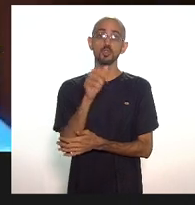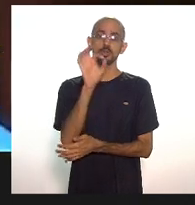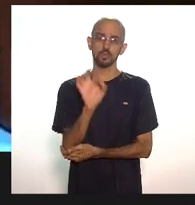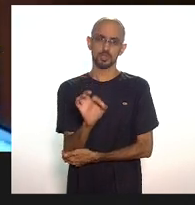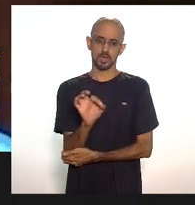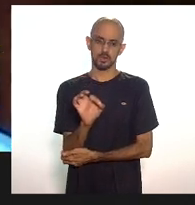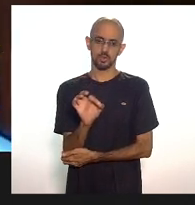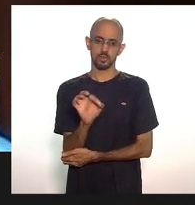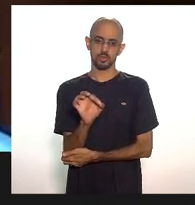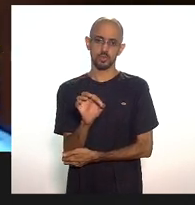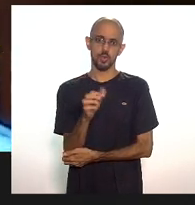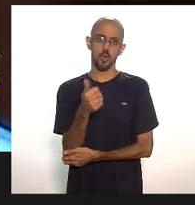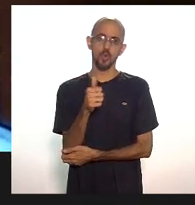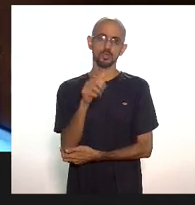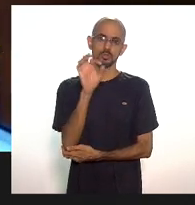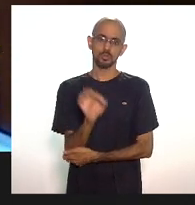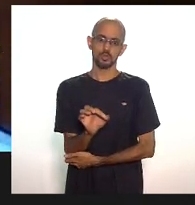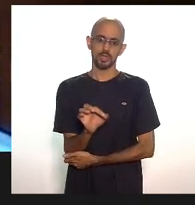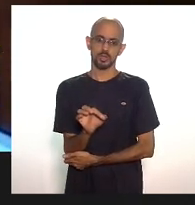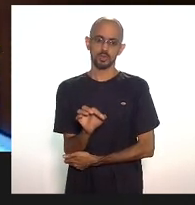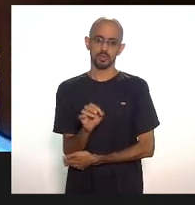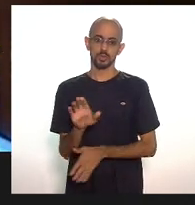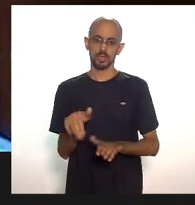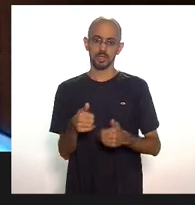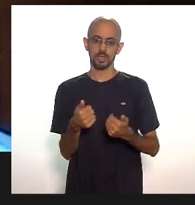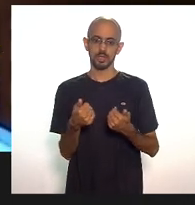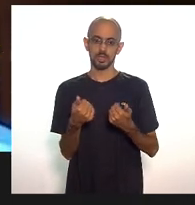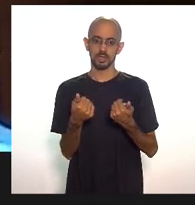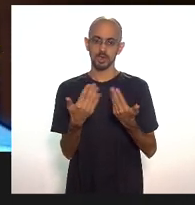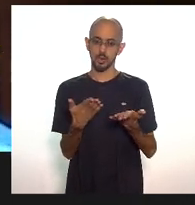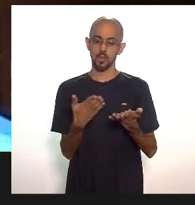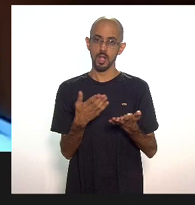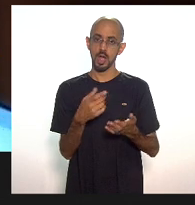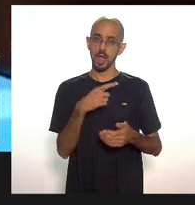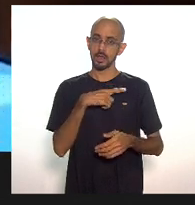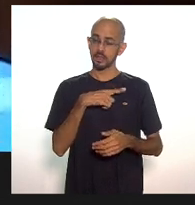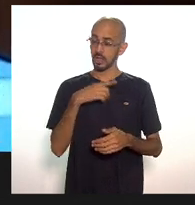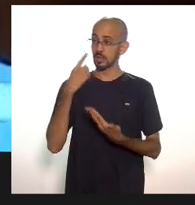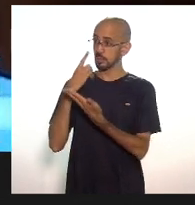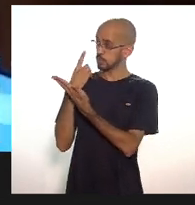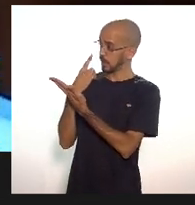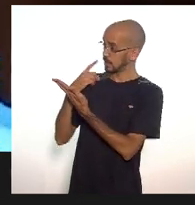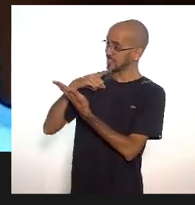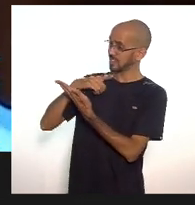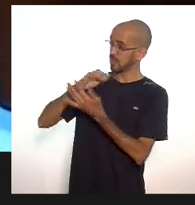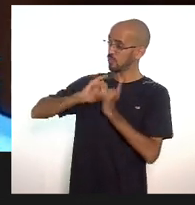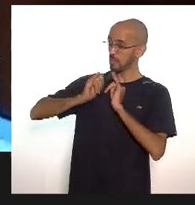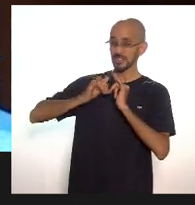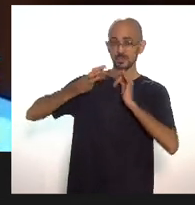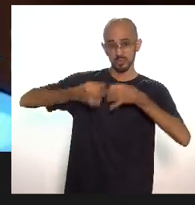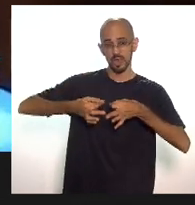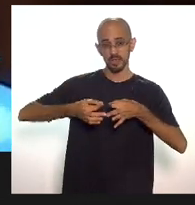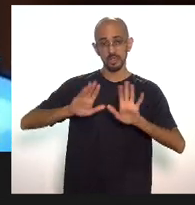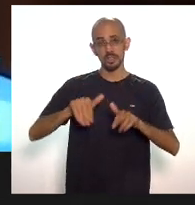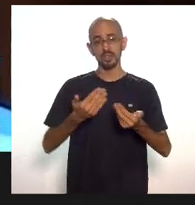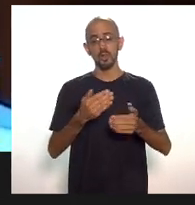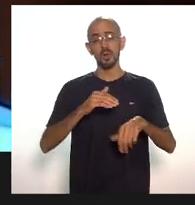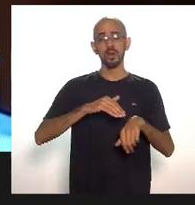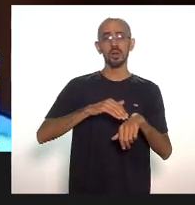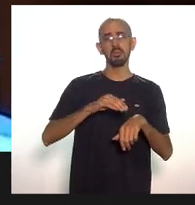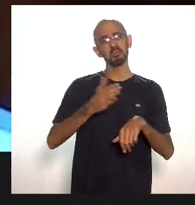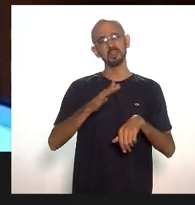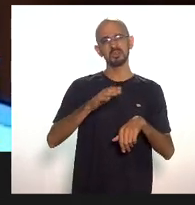é. Faixa de 11%. Olha, isso mesmo. Então, o presidente Senna tem um dado ainda mais preciso. Então, pouco mais de 10%. Então, agora, a